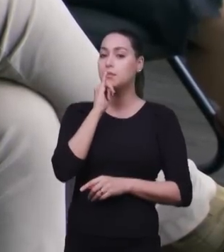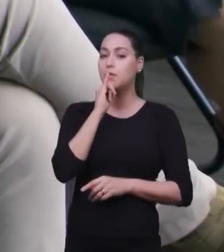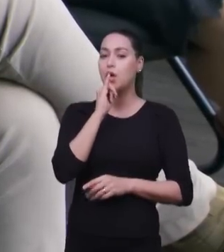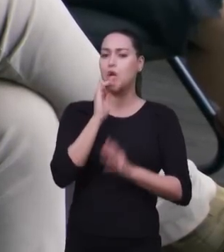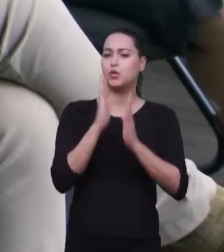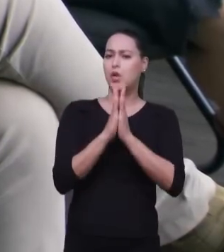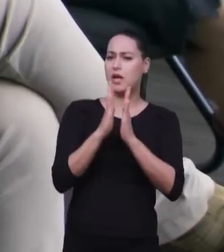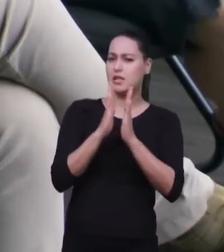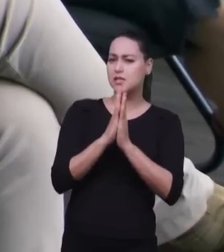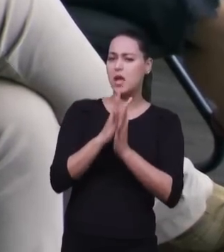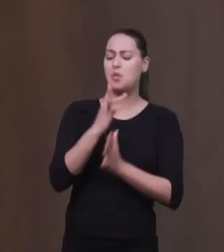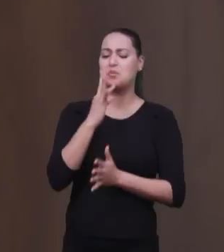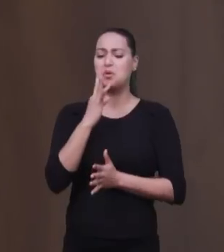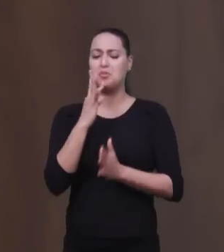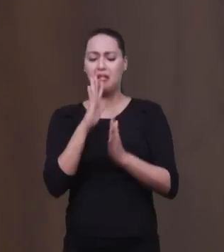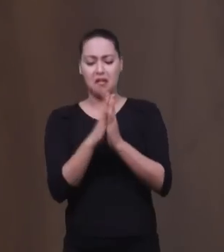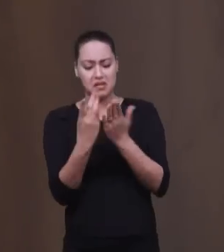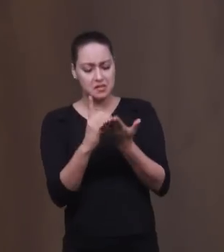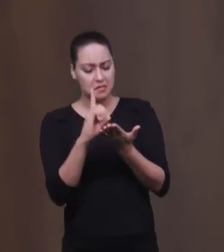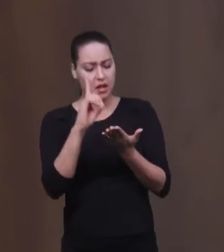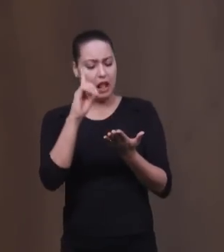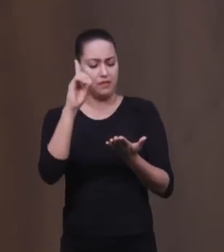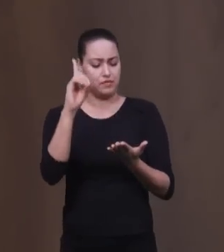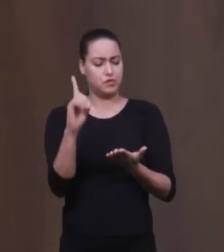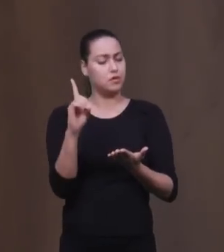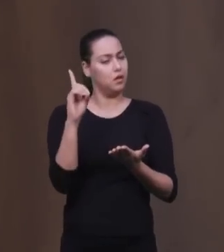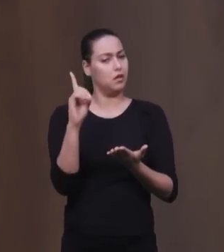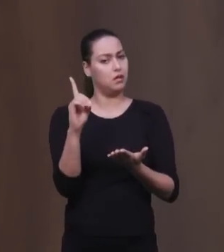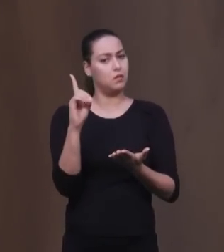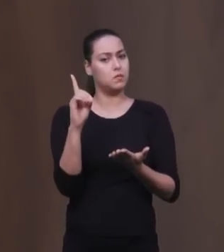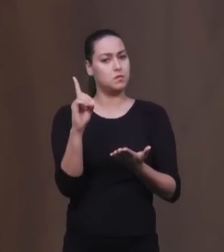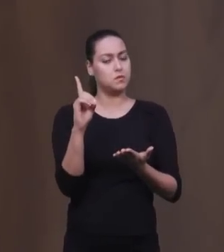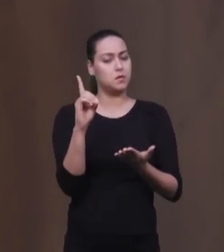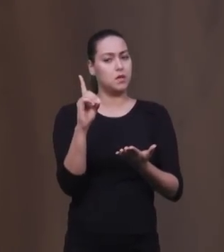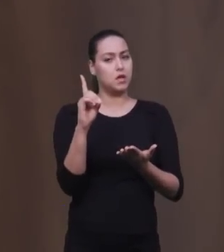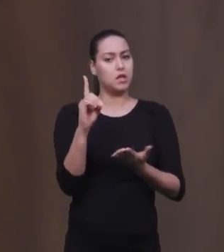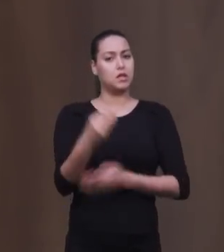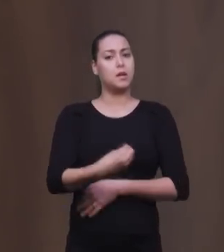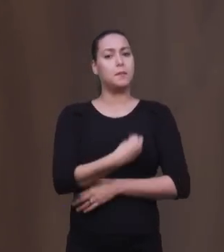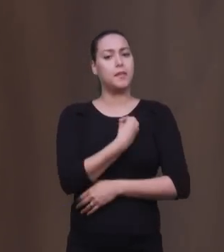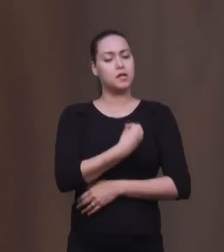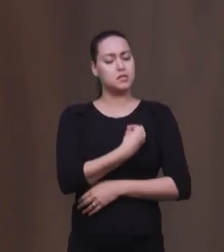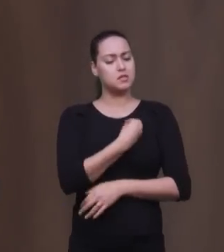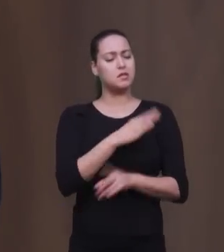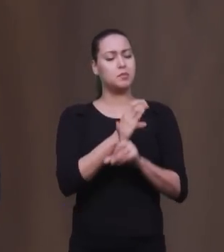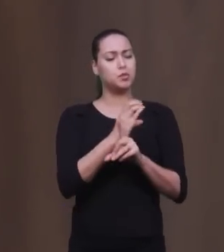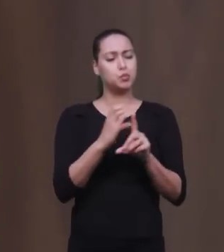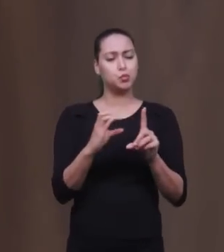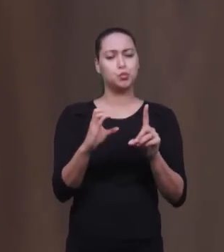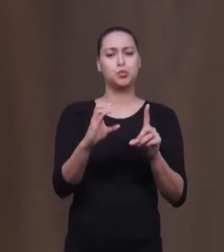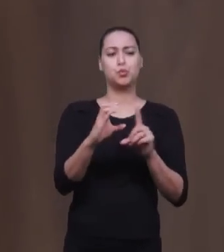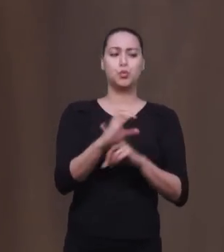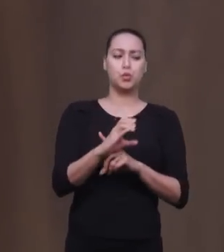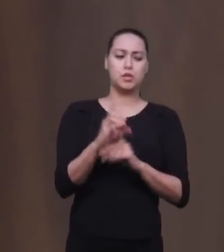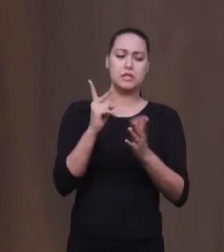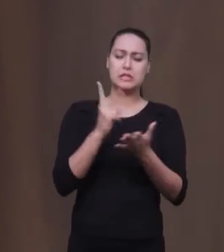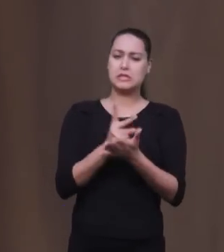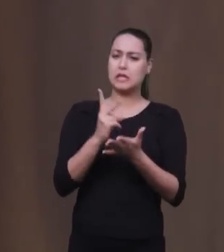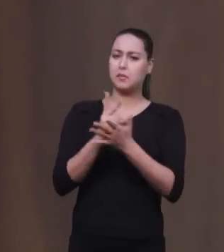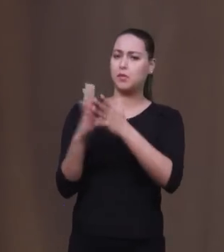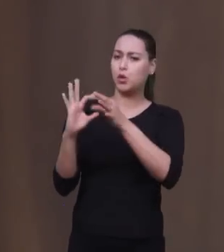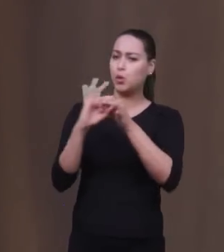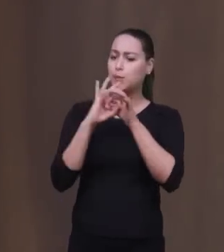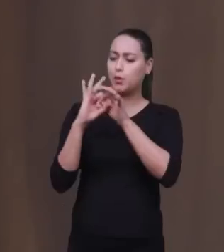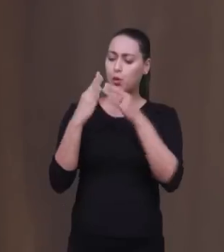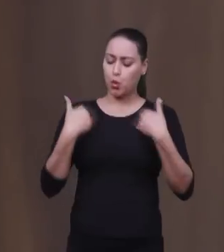oração, servos de conhecimento da palavra, servos que são, digamos assim, participantes dos cultos, estão sempre